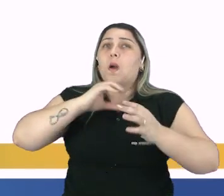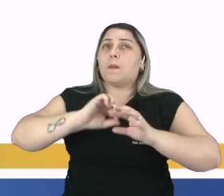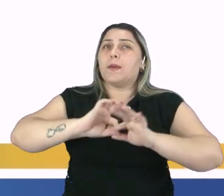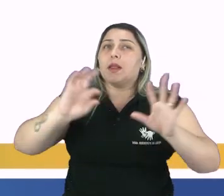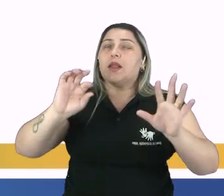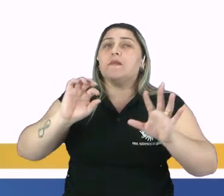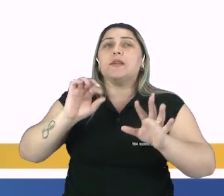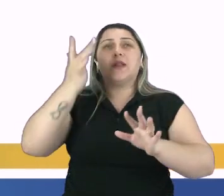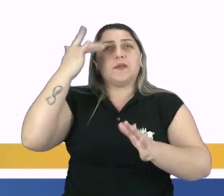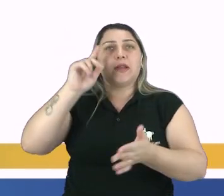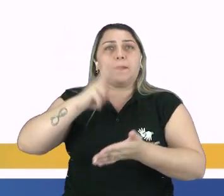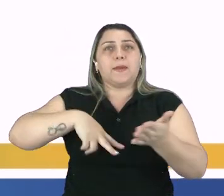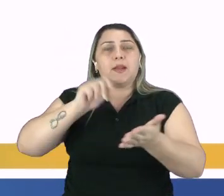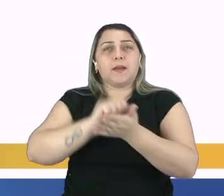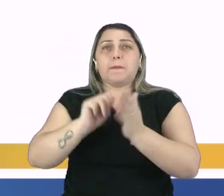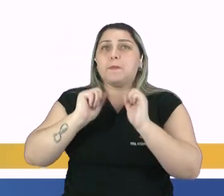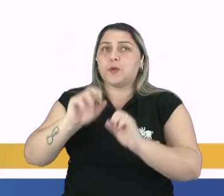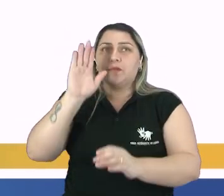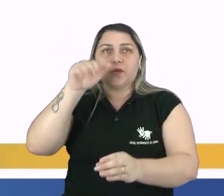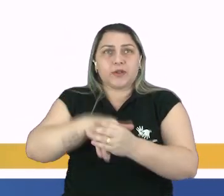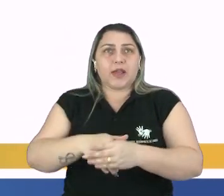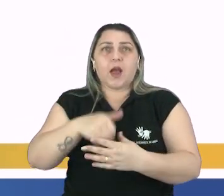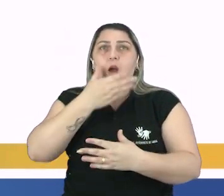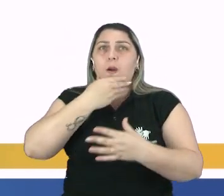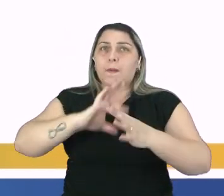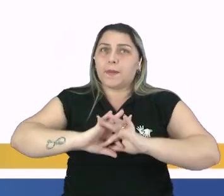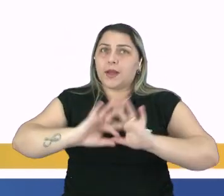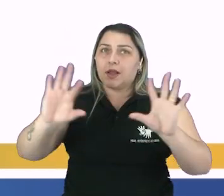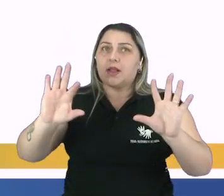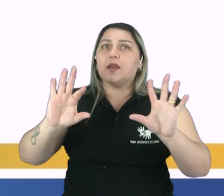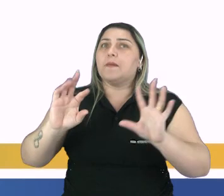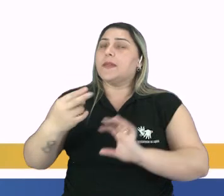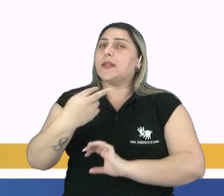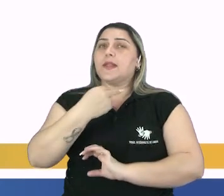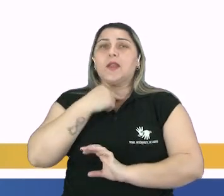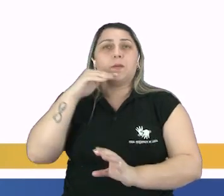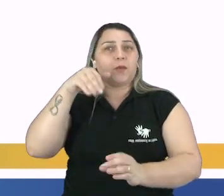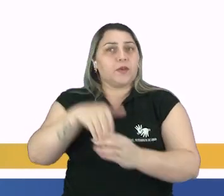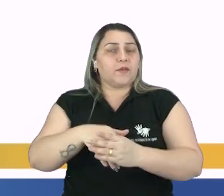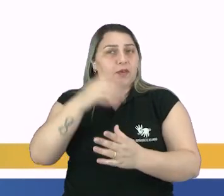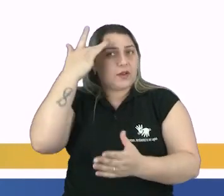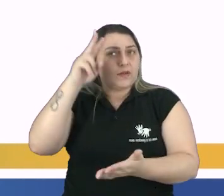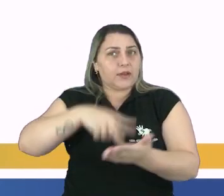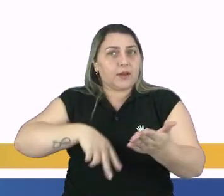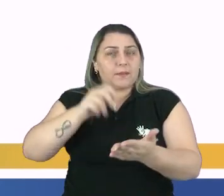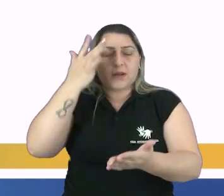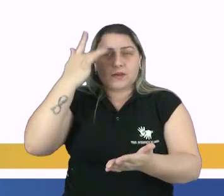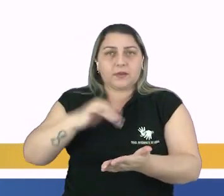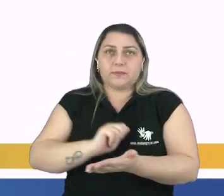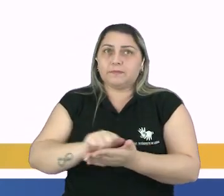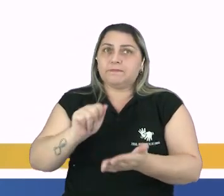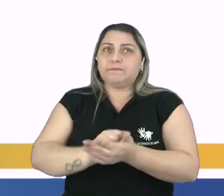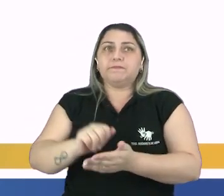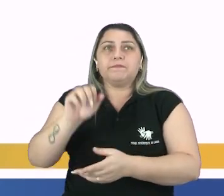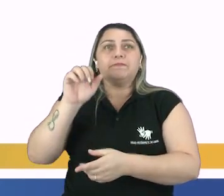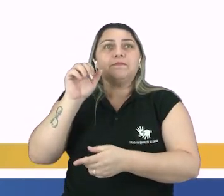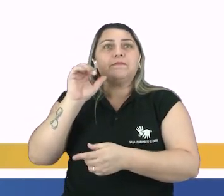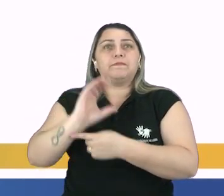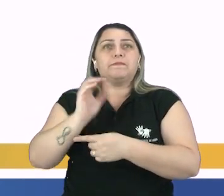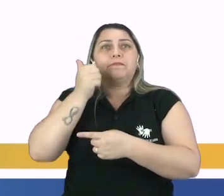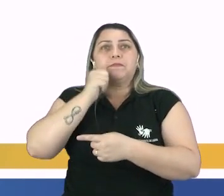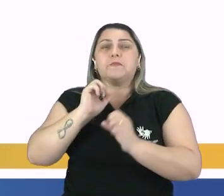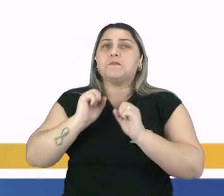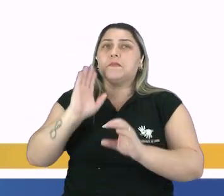A. Homens livres analfabetos podiam votar. B. Homens livres analfabetos não podiam votar. C.